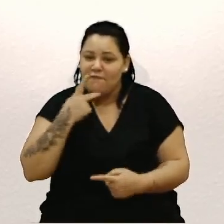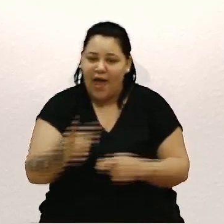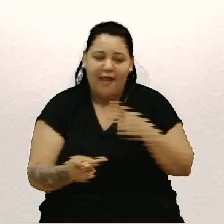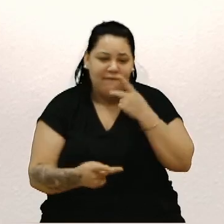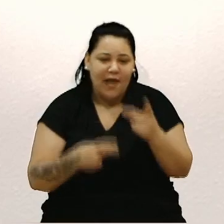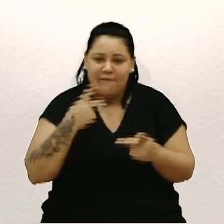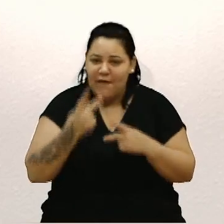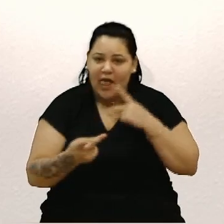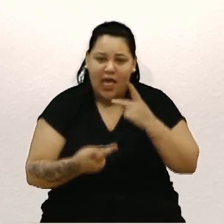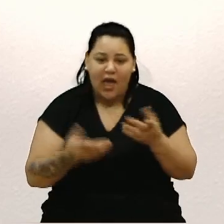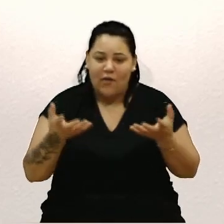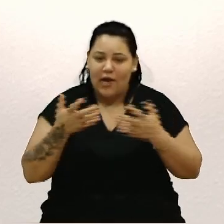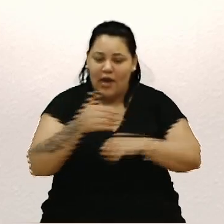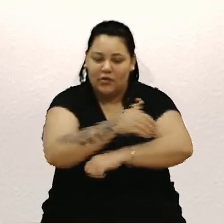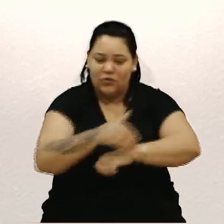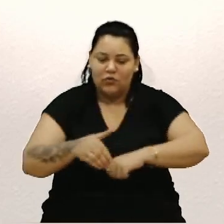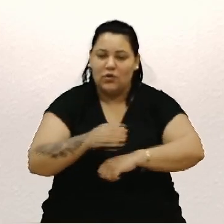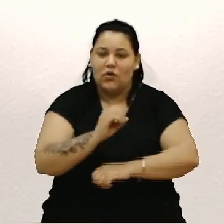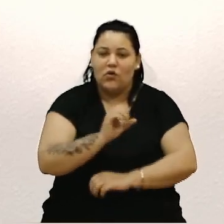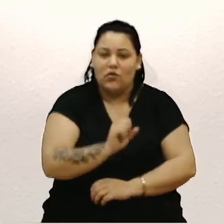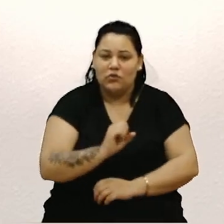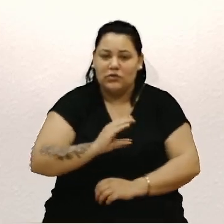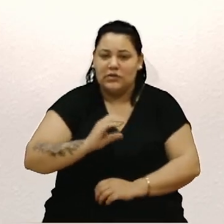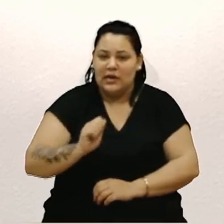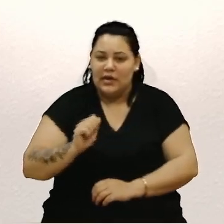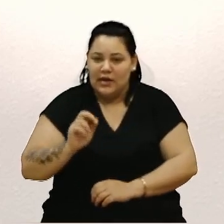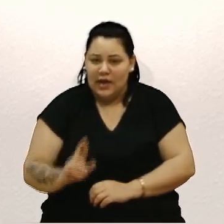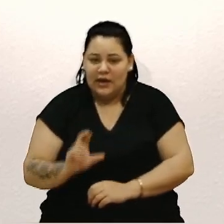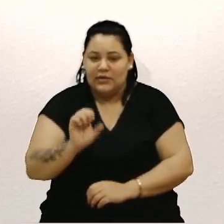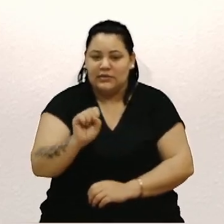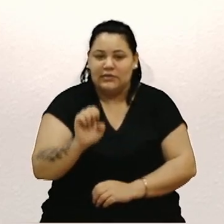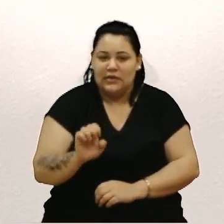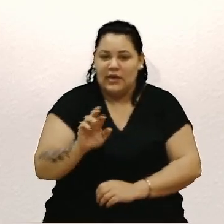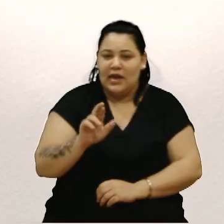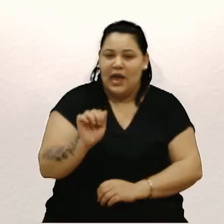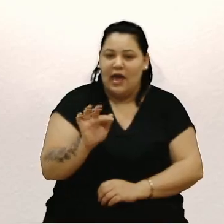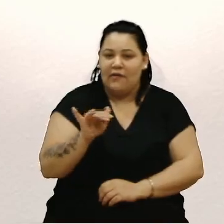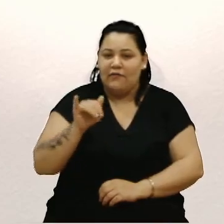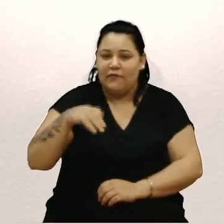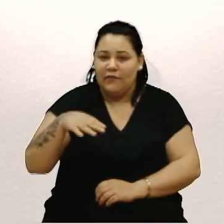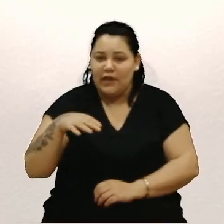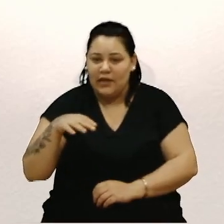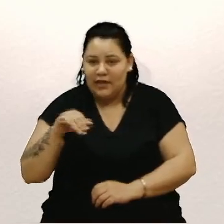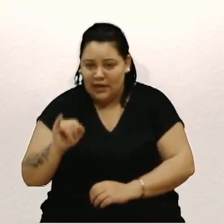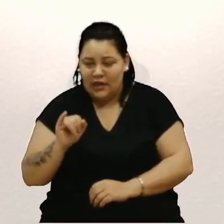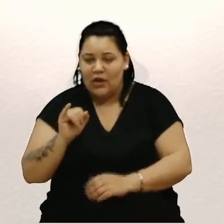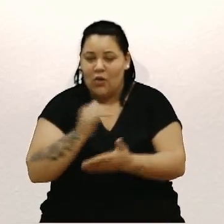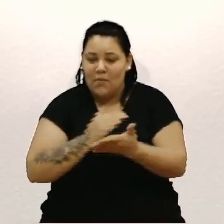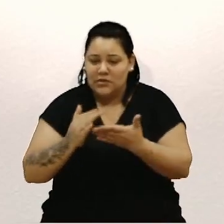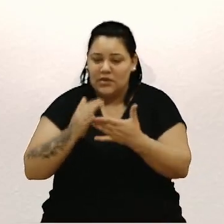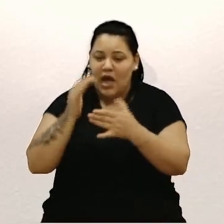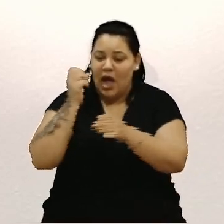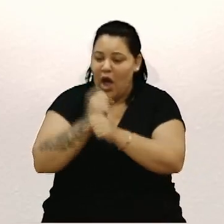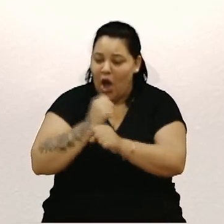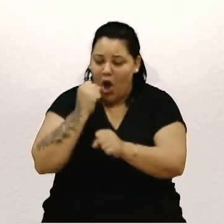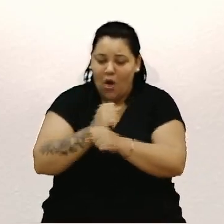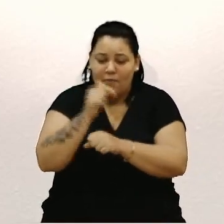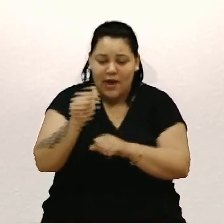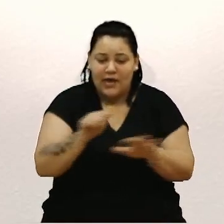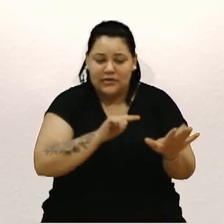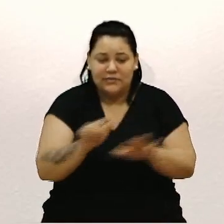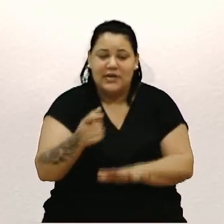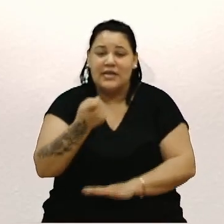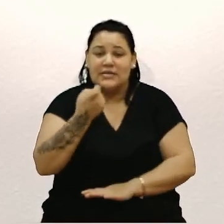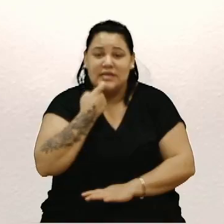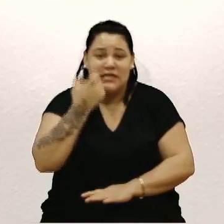rua Dr. Oscar Serafini com as obras iniciadas ainda esta semana. E sexta-feira já é amanhã, e para